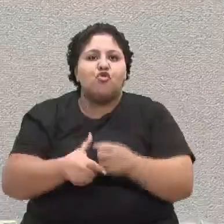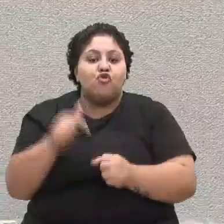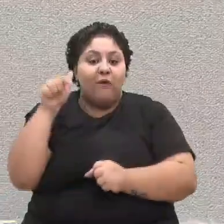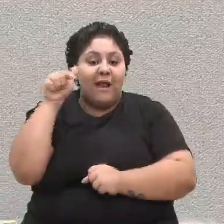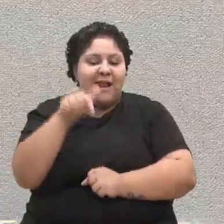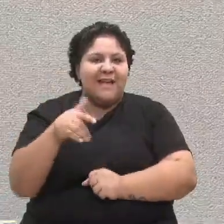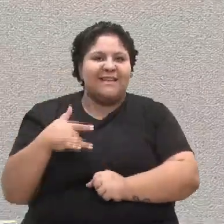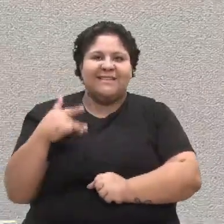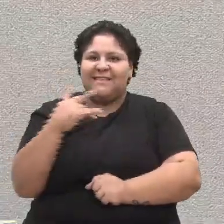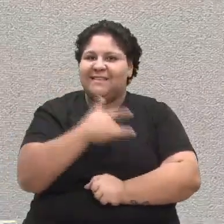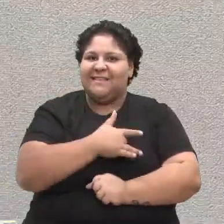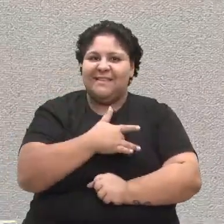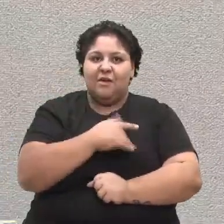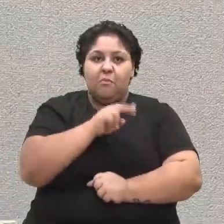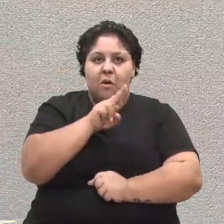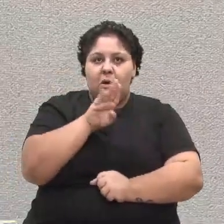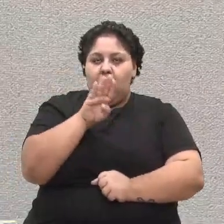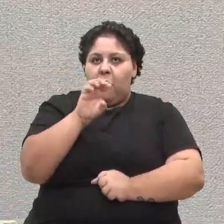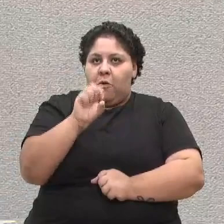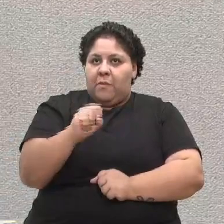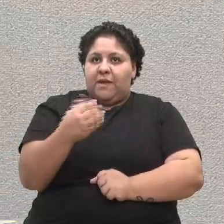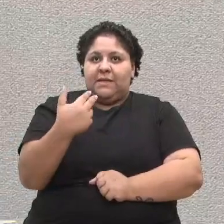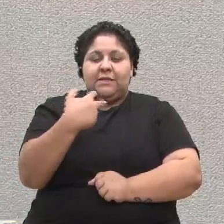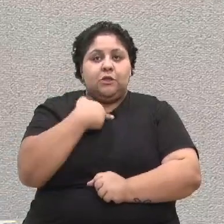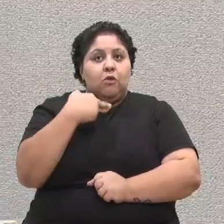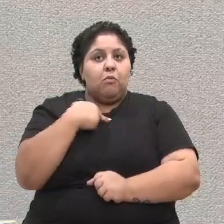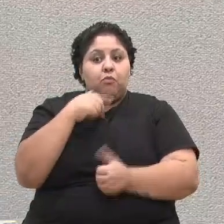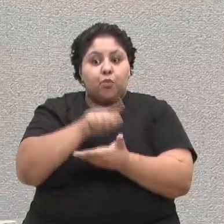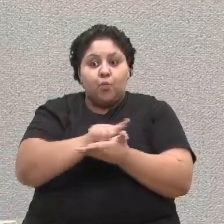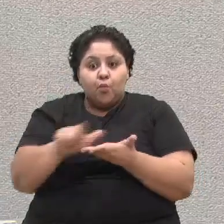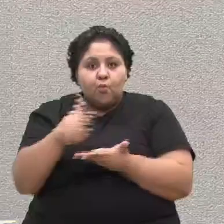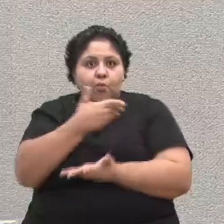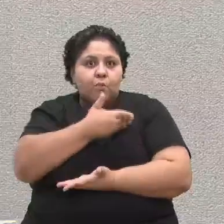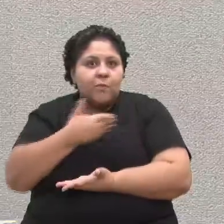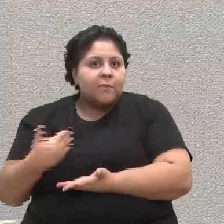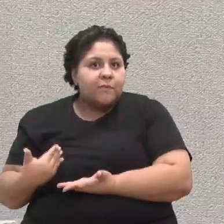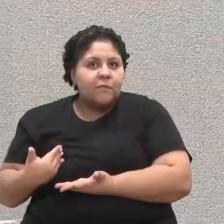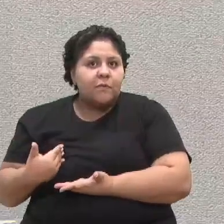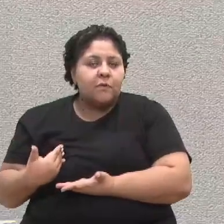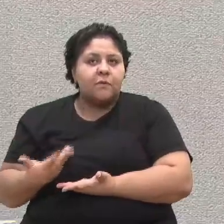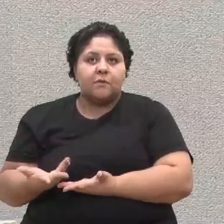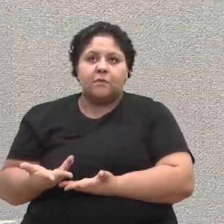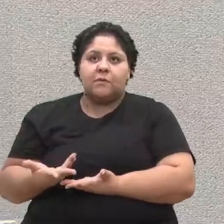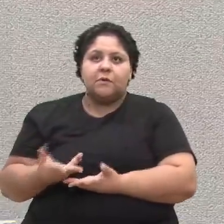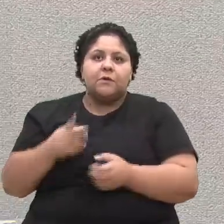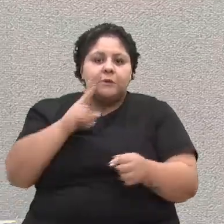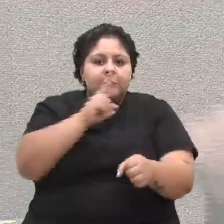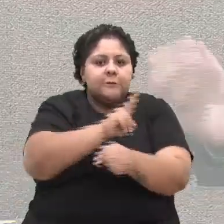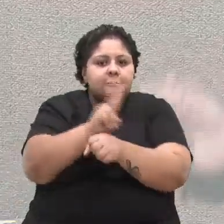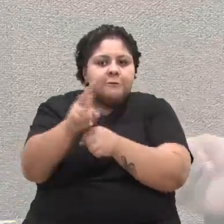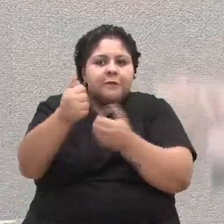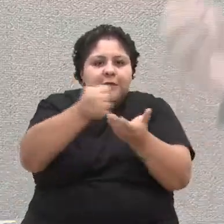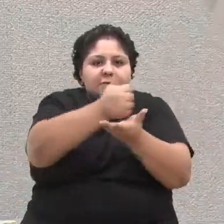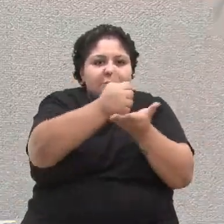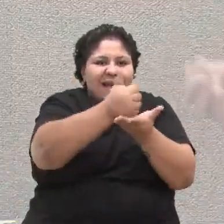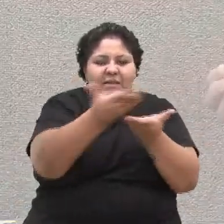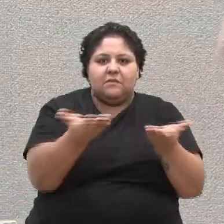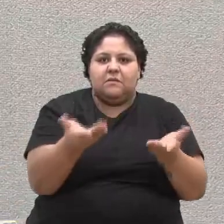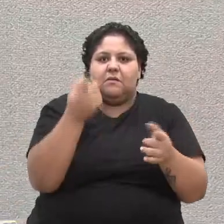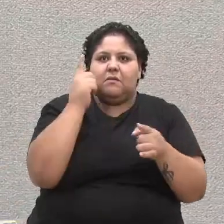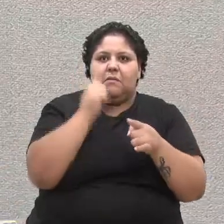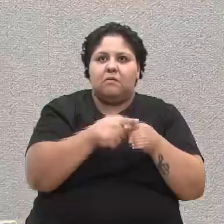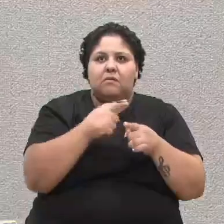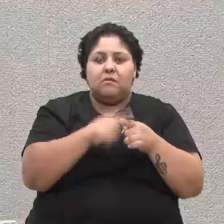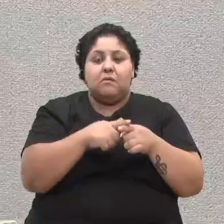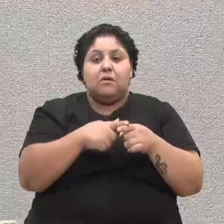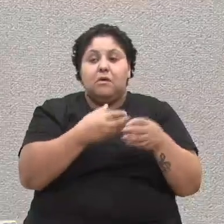Uma UBS não pode ficar sem uma limpeza pública, sem uma capina, sem esse cuidado básico, porque as UBSs, muitas estão